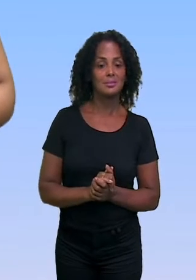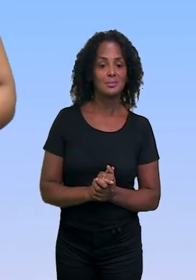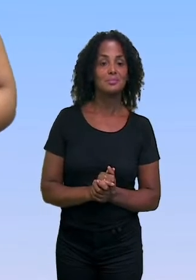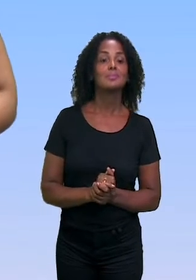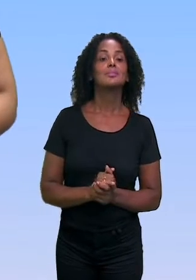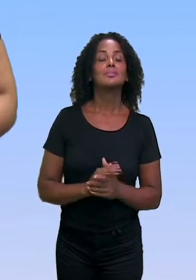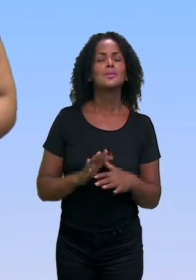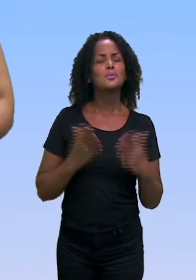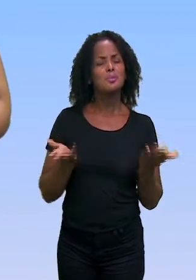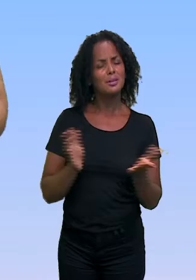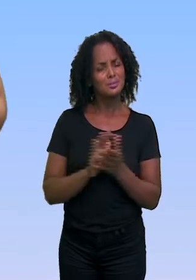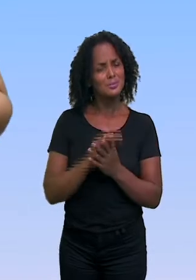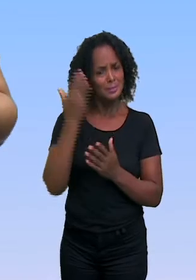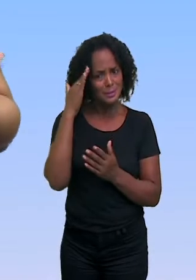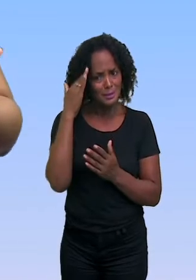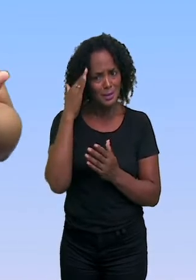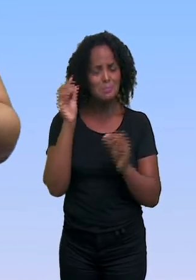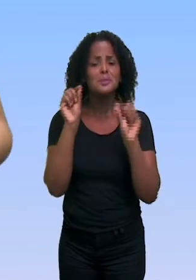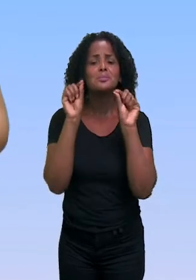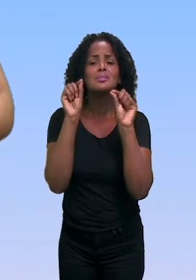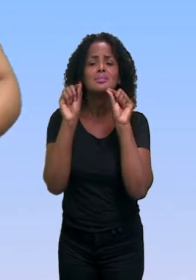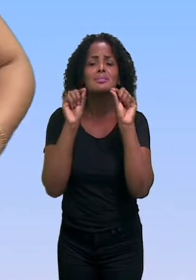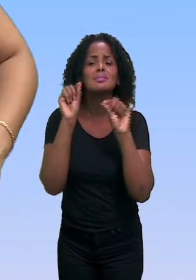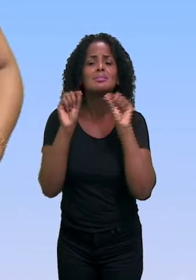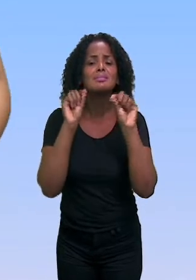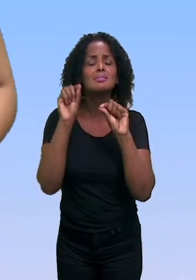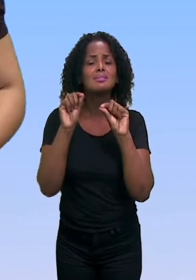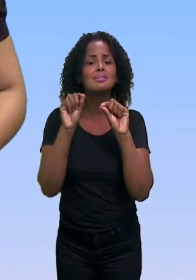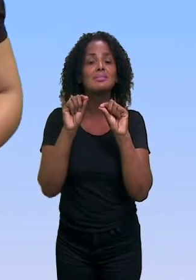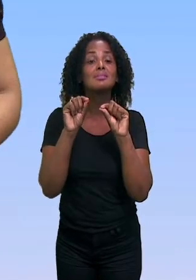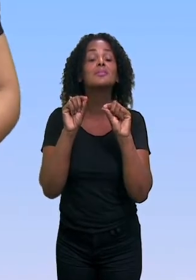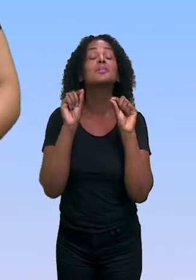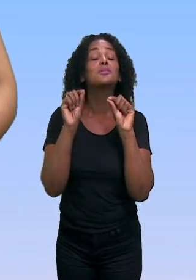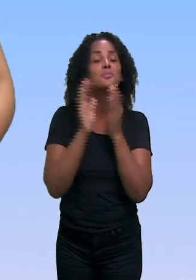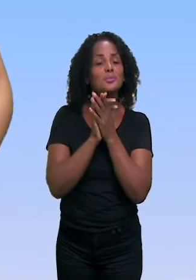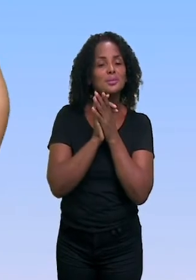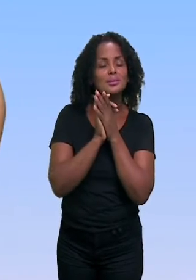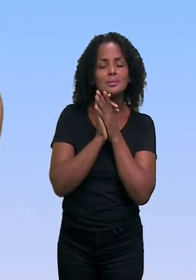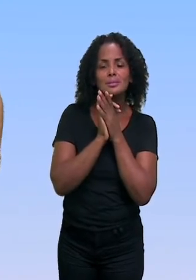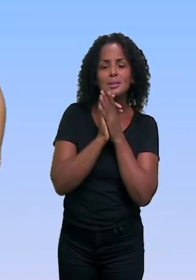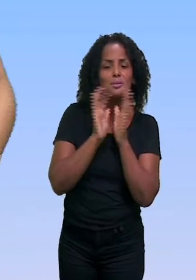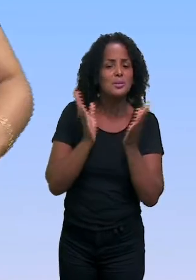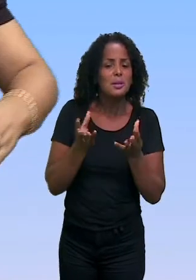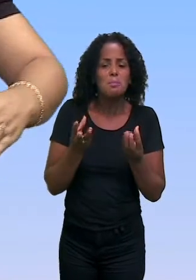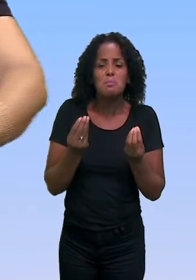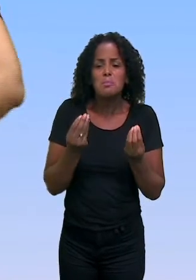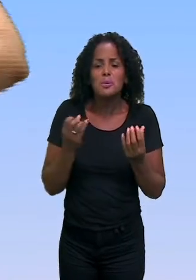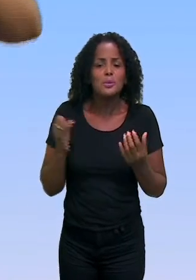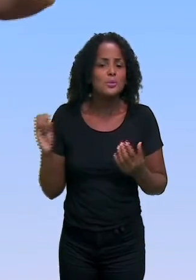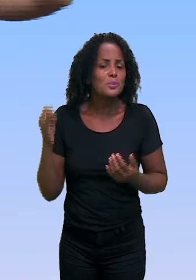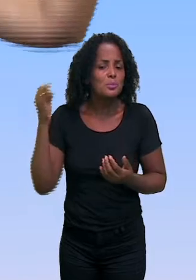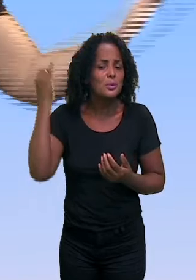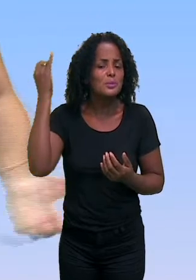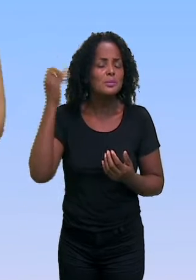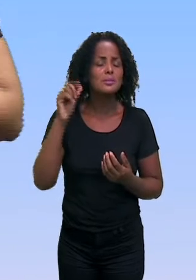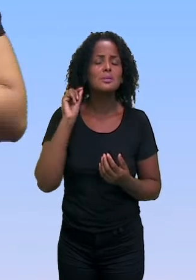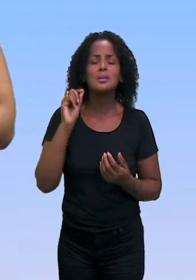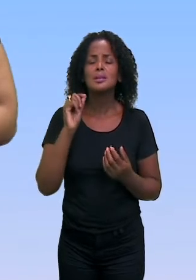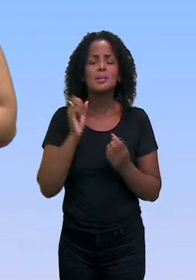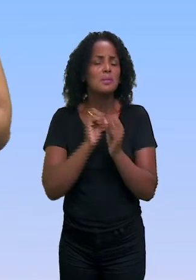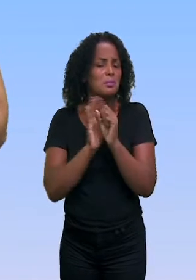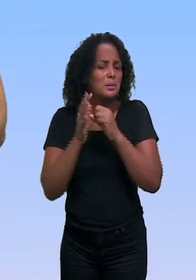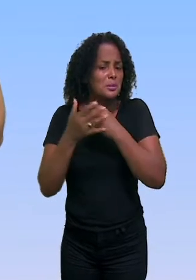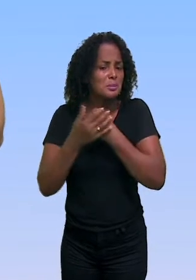e essa daí quem é essa pessoa que hoje também é muito importante devido essa pandemia